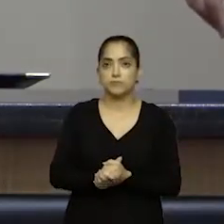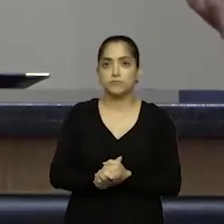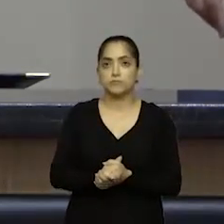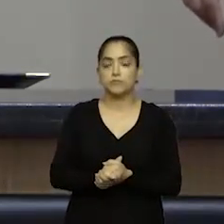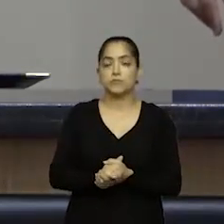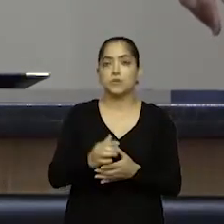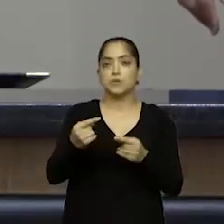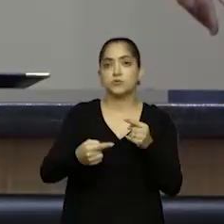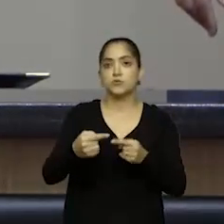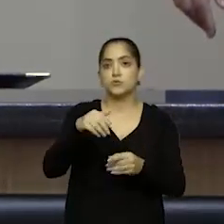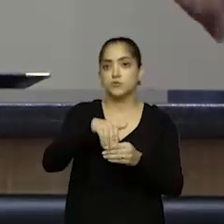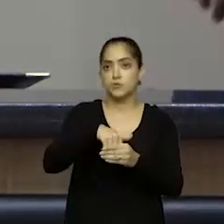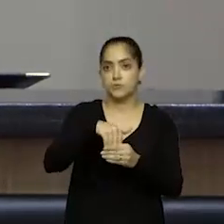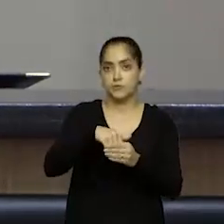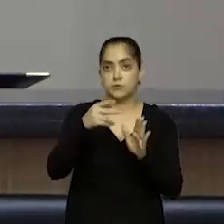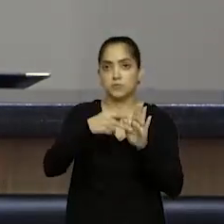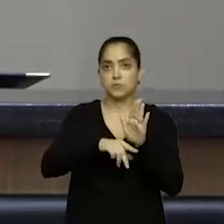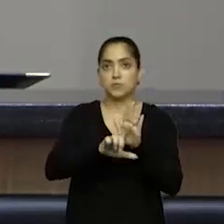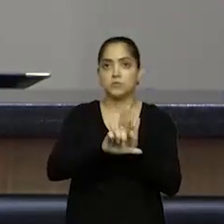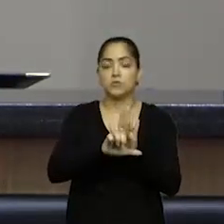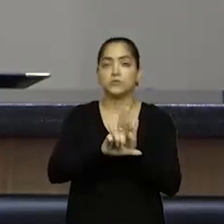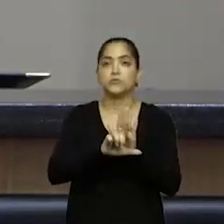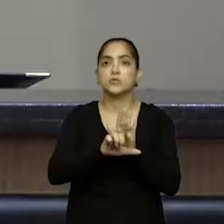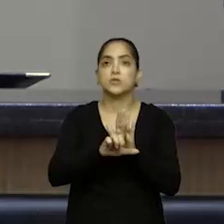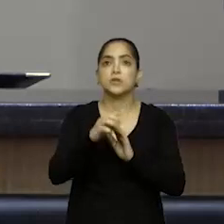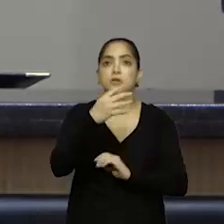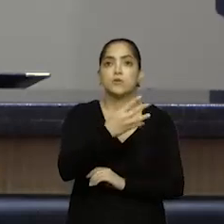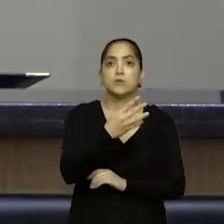Discussão e votação em turno único, projeto de lei